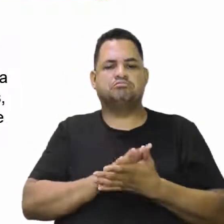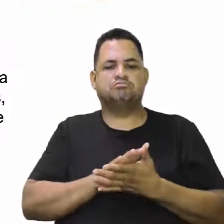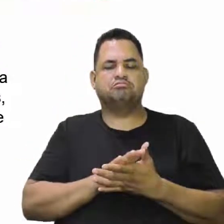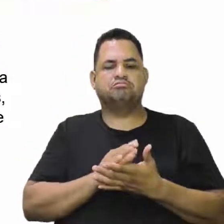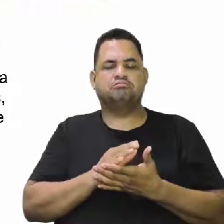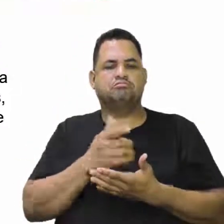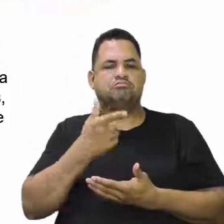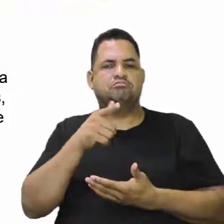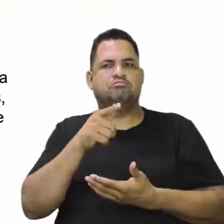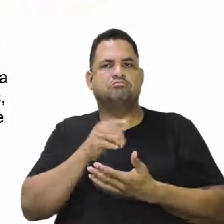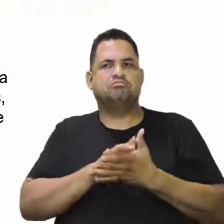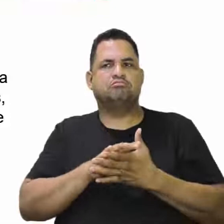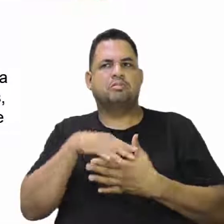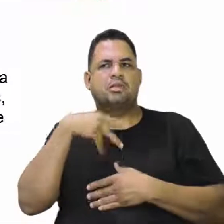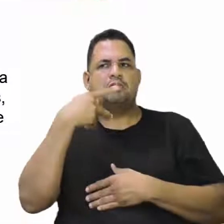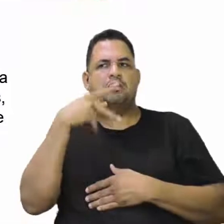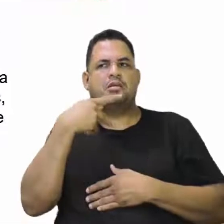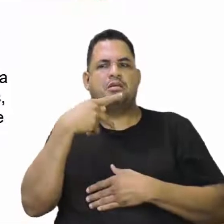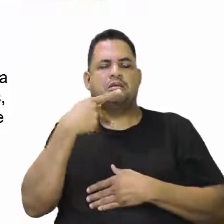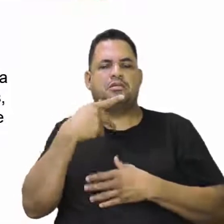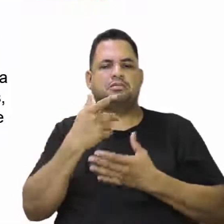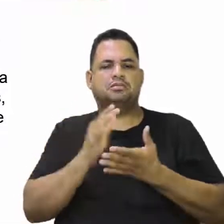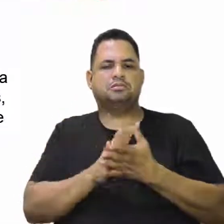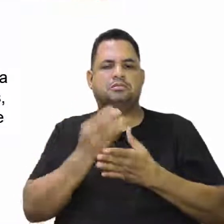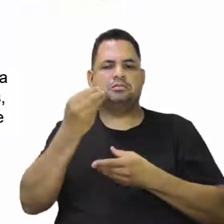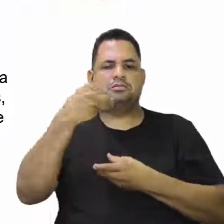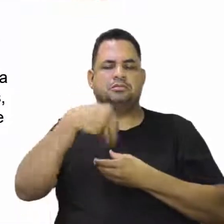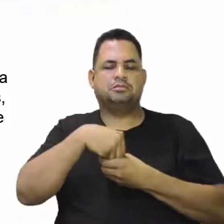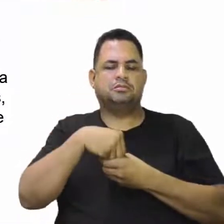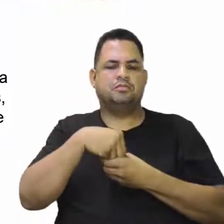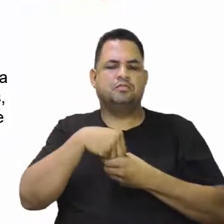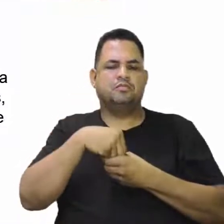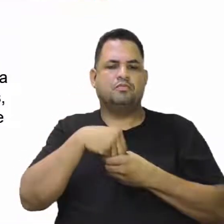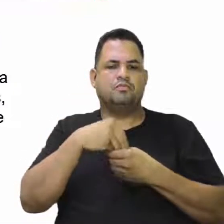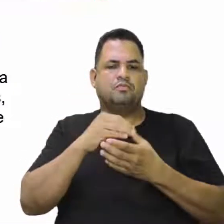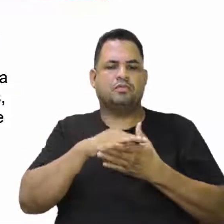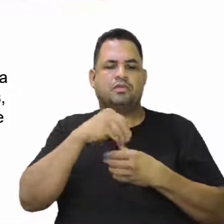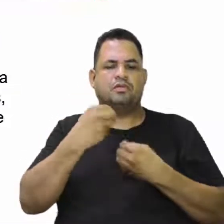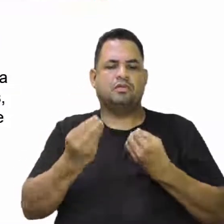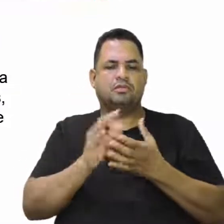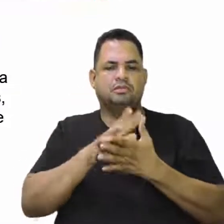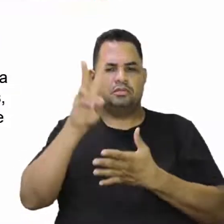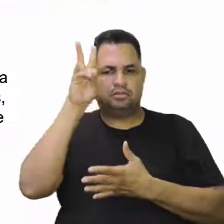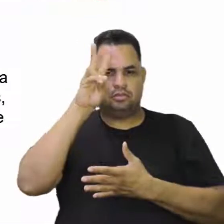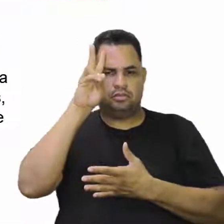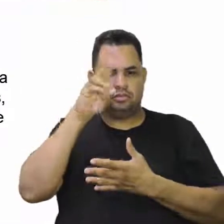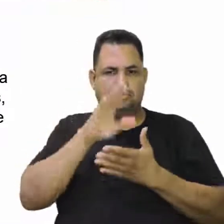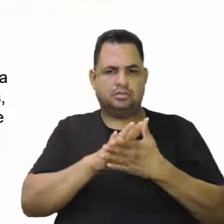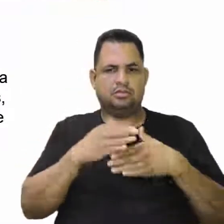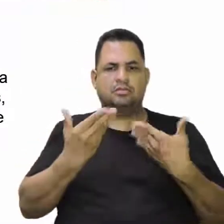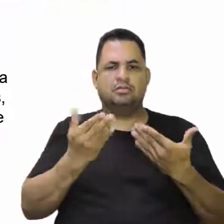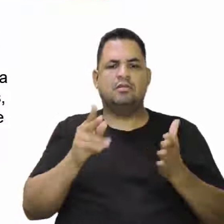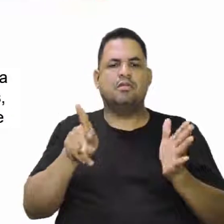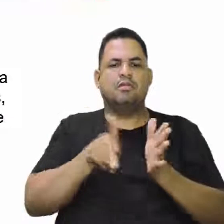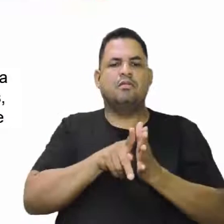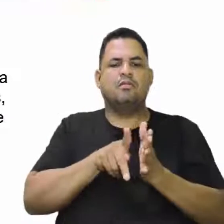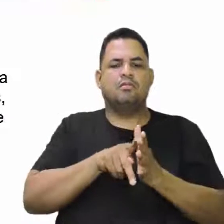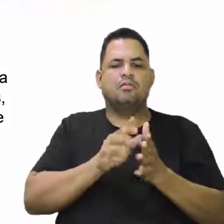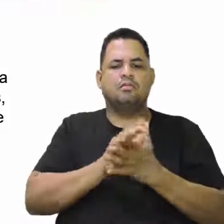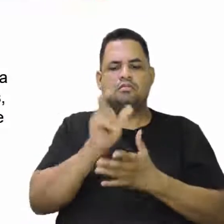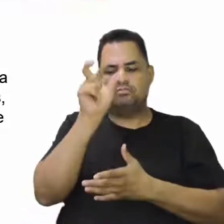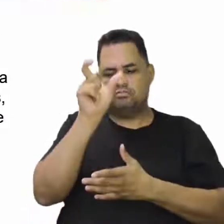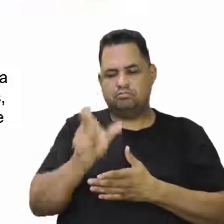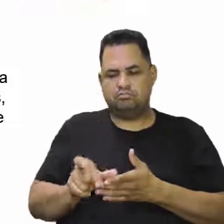narrador ali que não está dentro ou fora da história, quer dizer. É o próprio protagonista, os